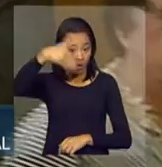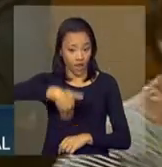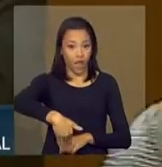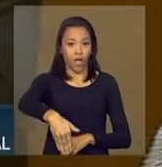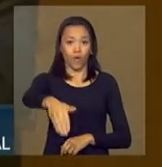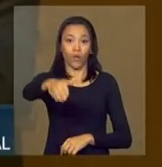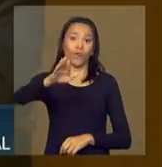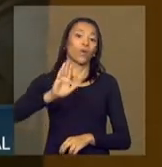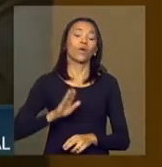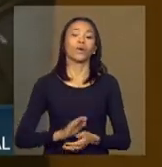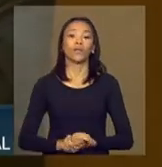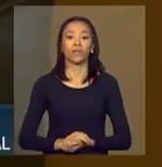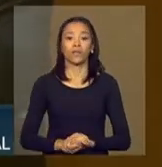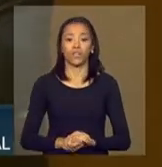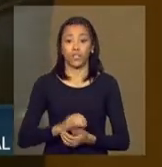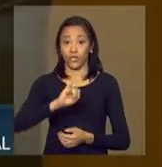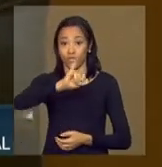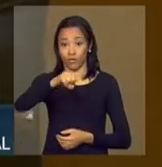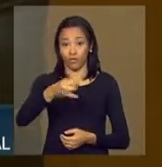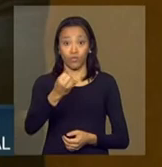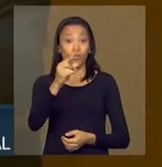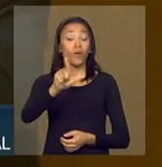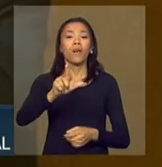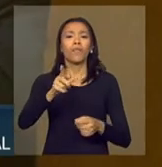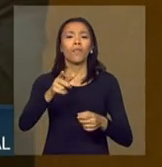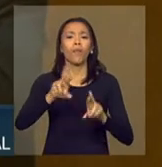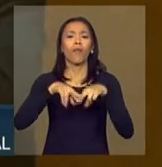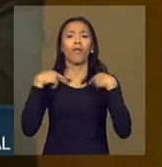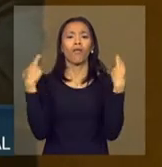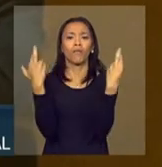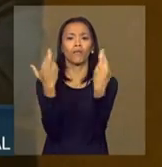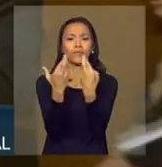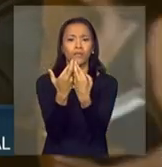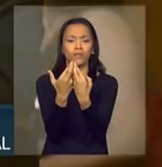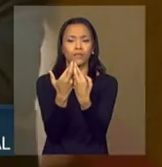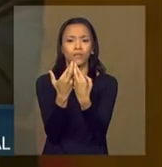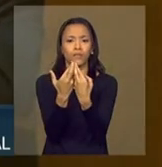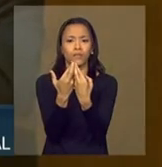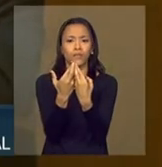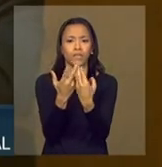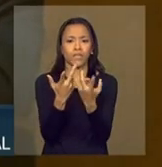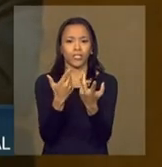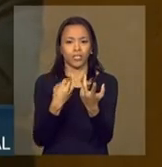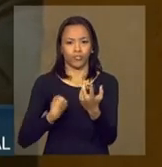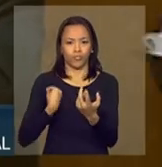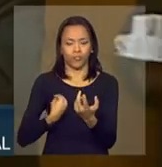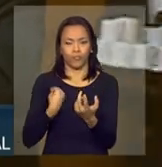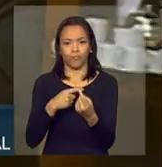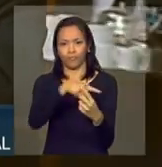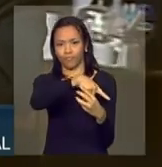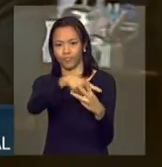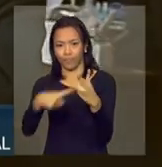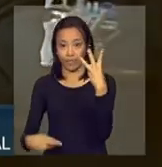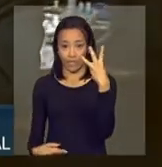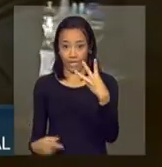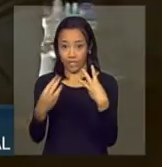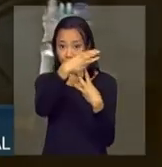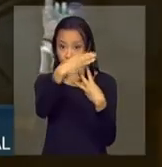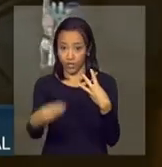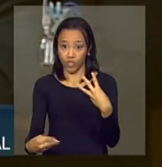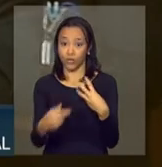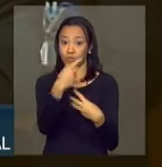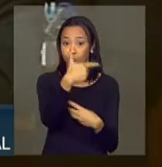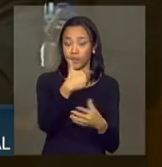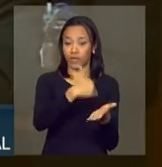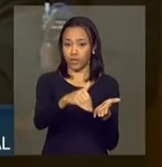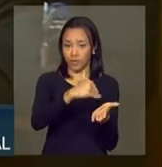junho, numa reunião interministerial com a presença de 3 ministros,